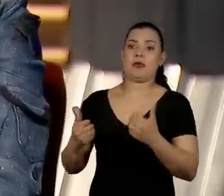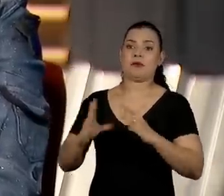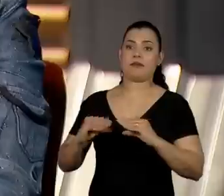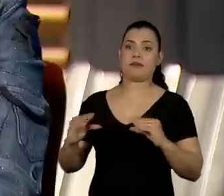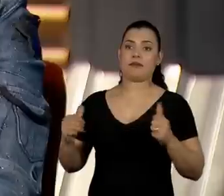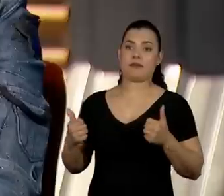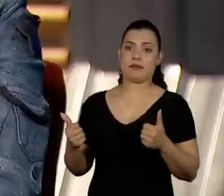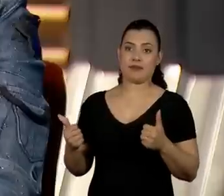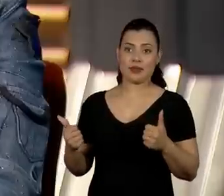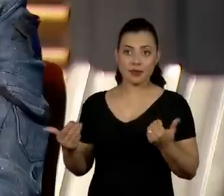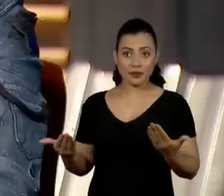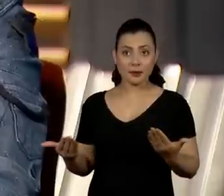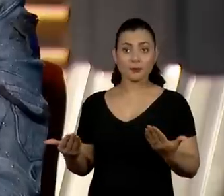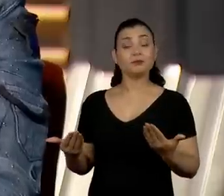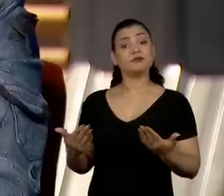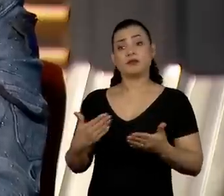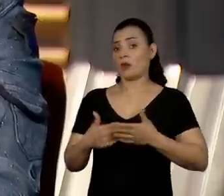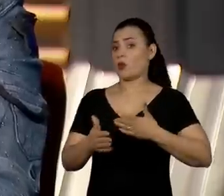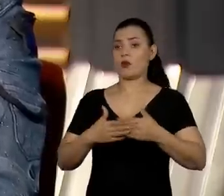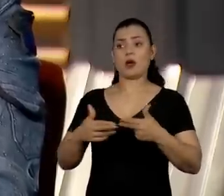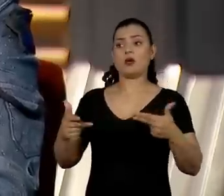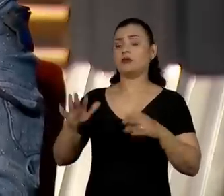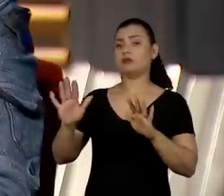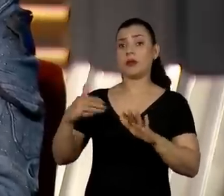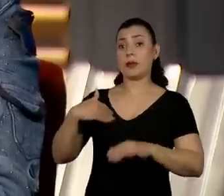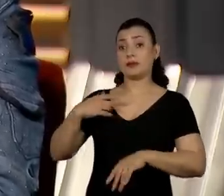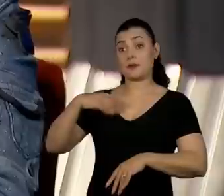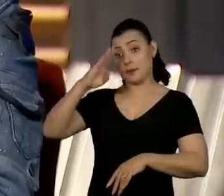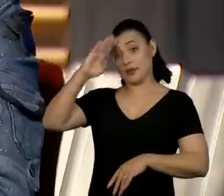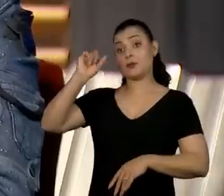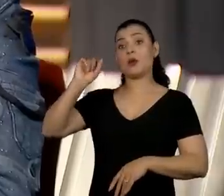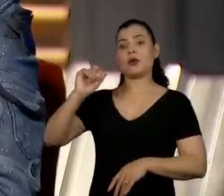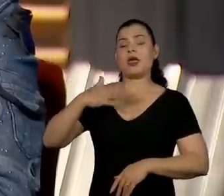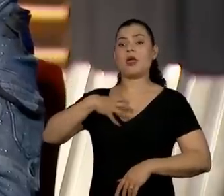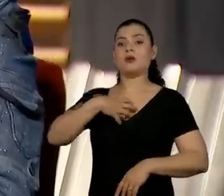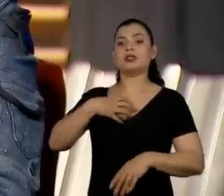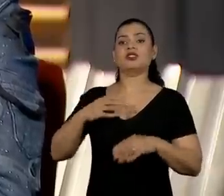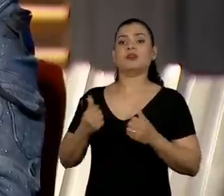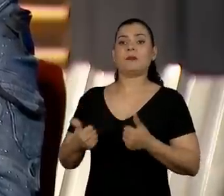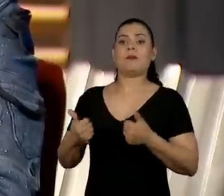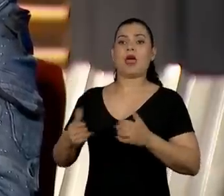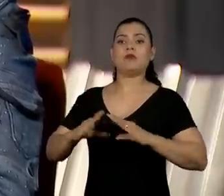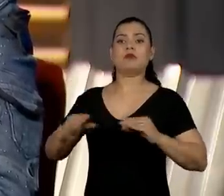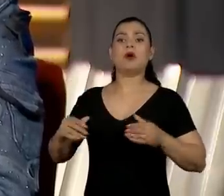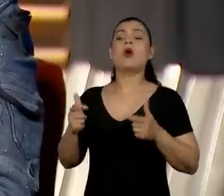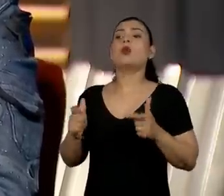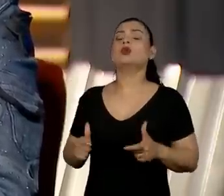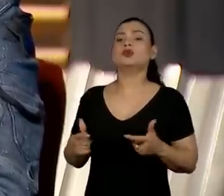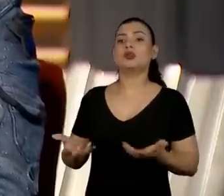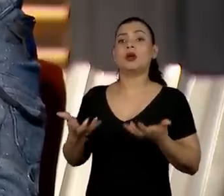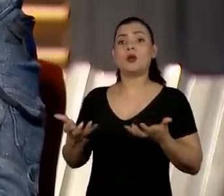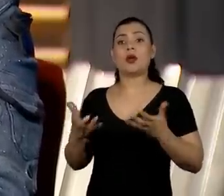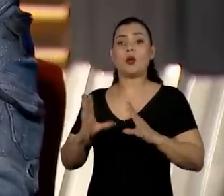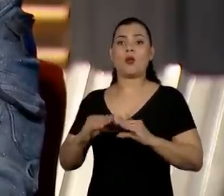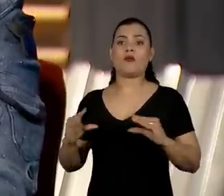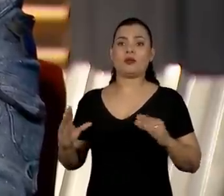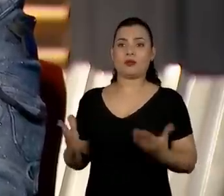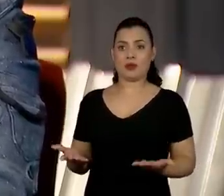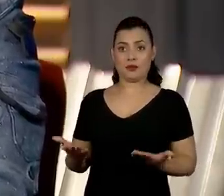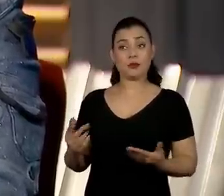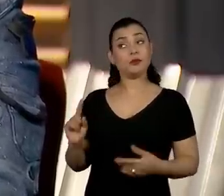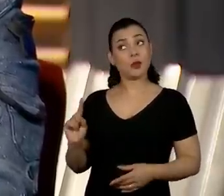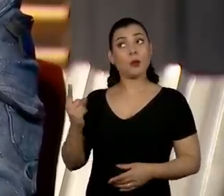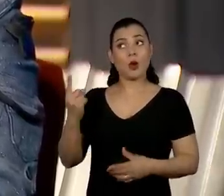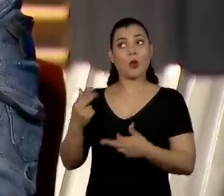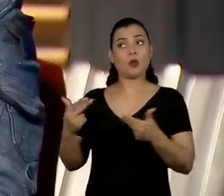mais do que qualquer coisa É aonde eu vou me sentir bem aonde eu quero estar confortável e tem uma coisa